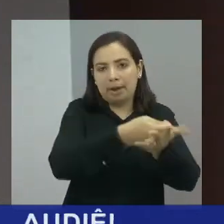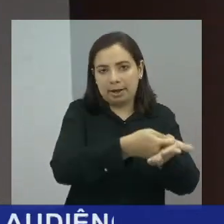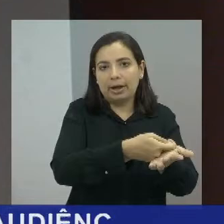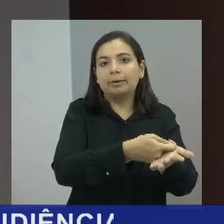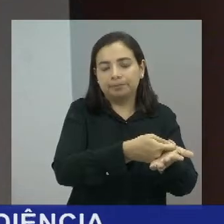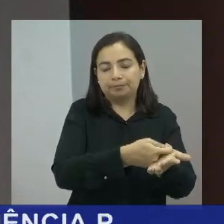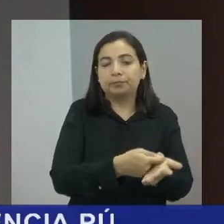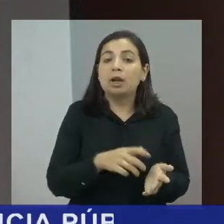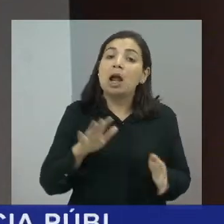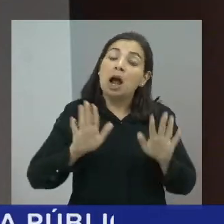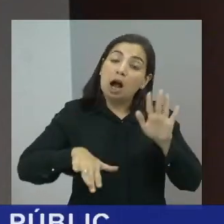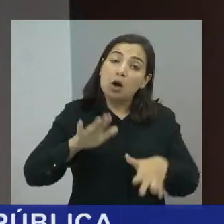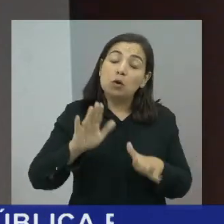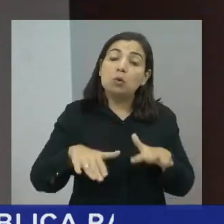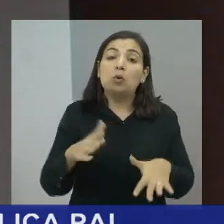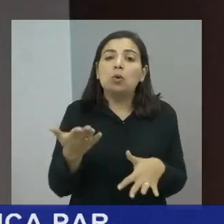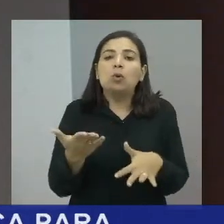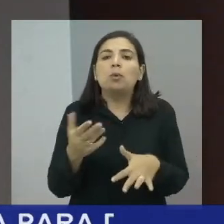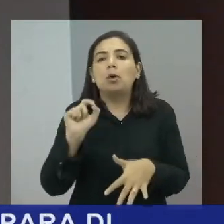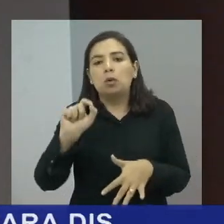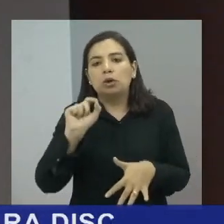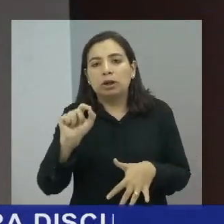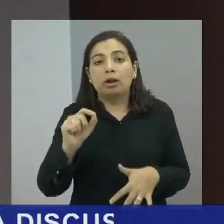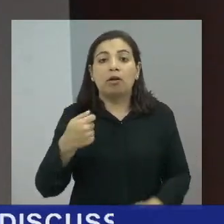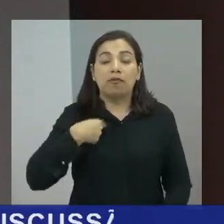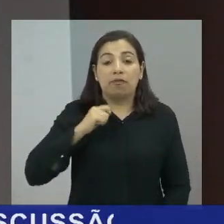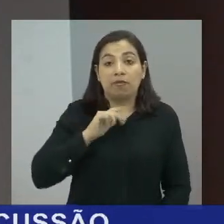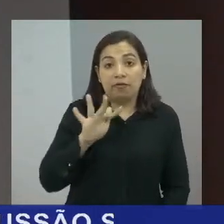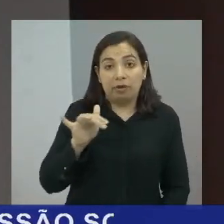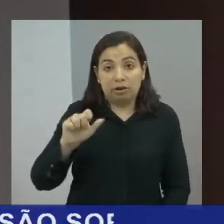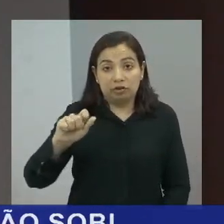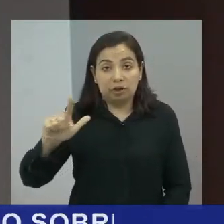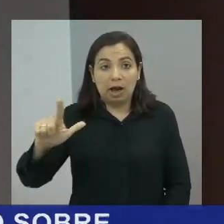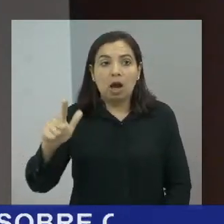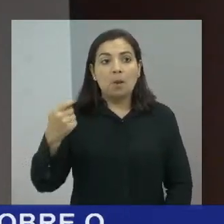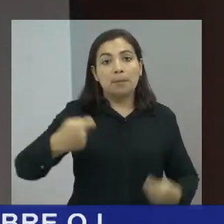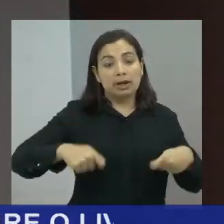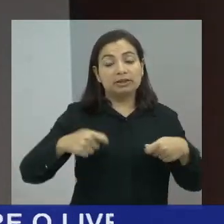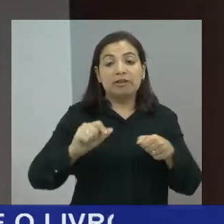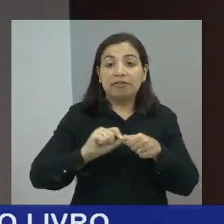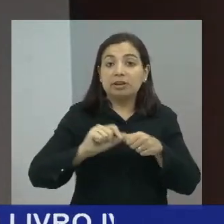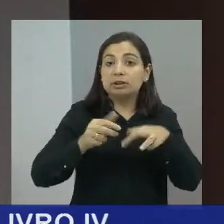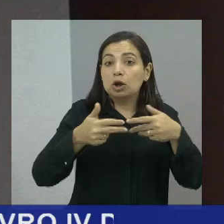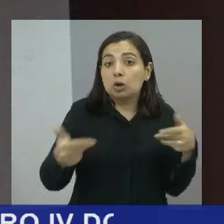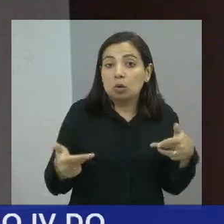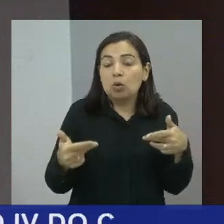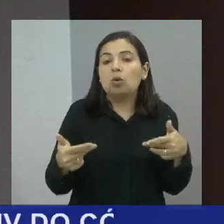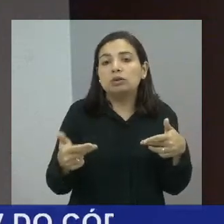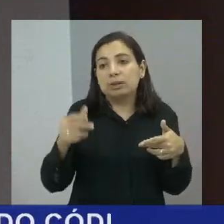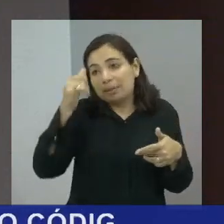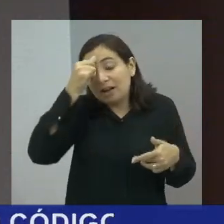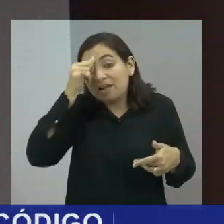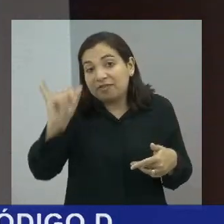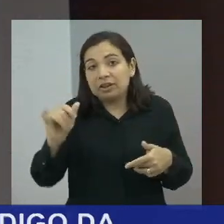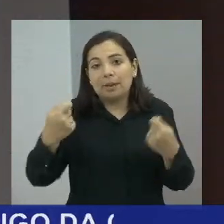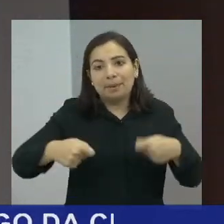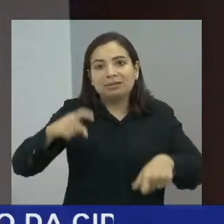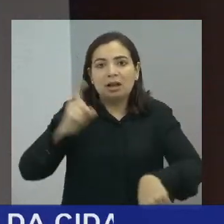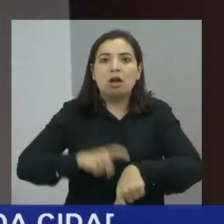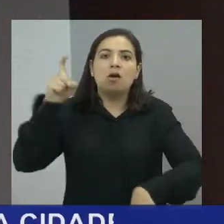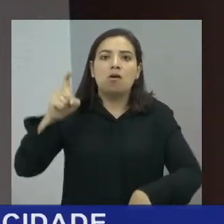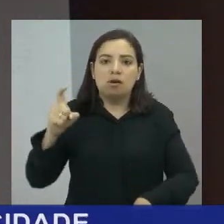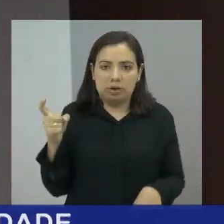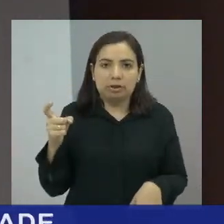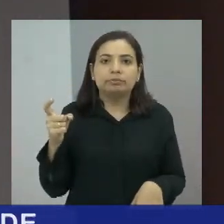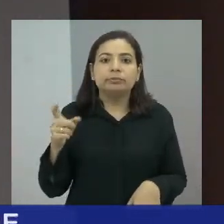algumas vezes, o fiscal precisa agir para prevenir um dano maior, ele precisa agir imediatamente. E isso a gente